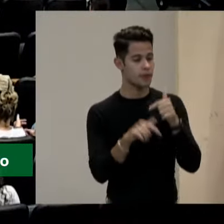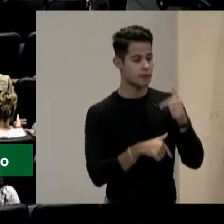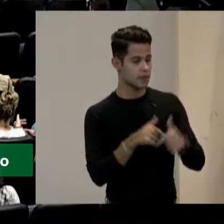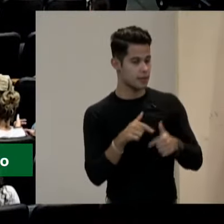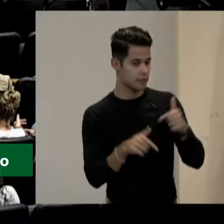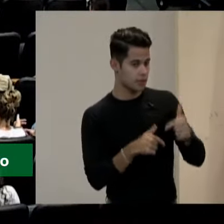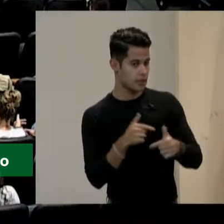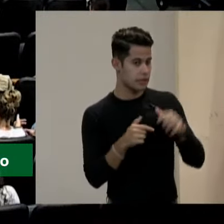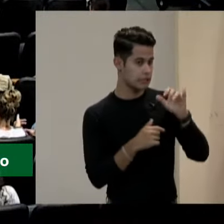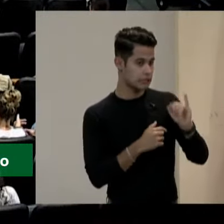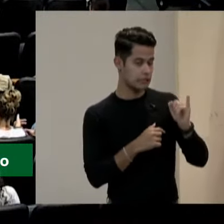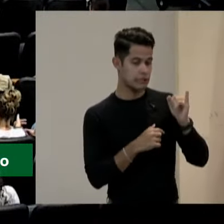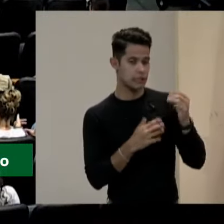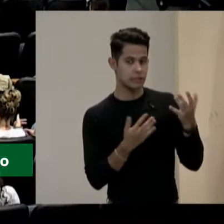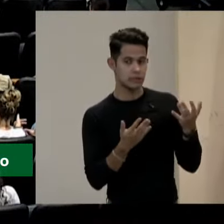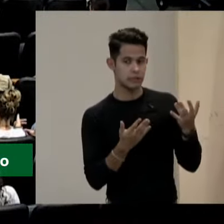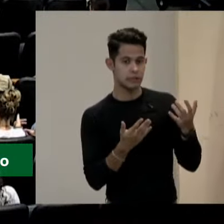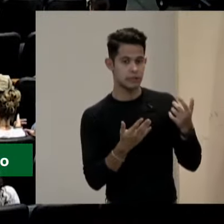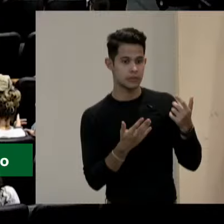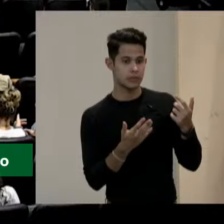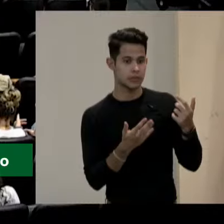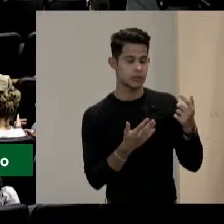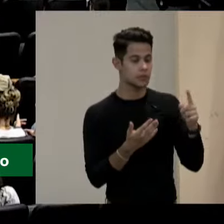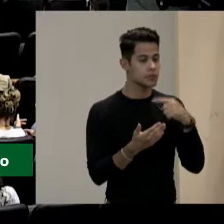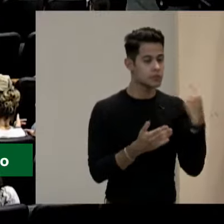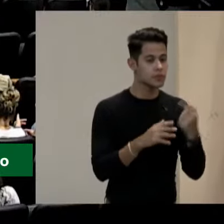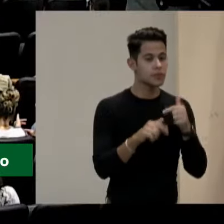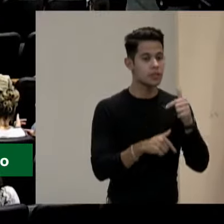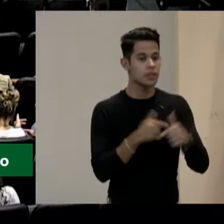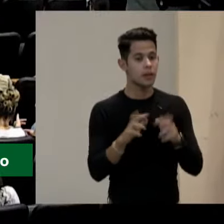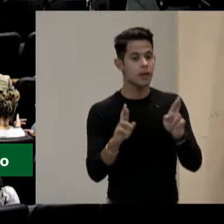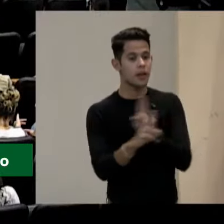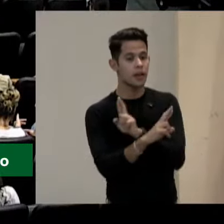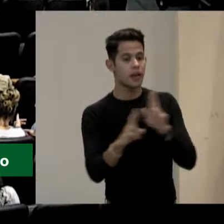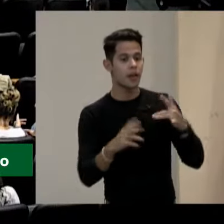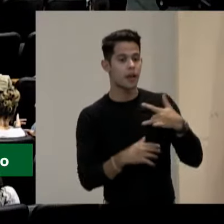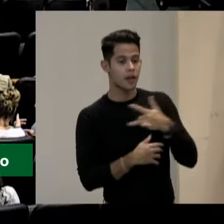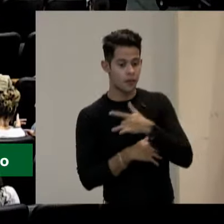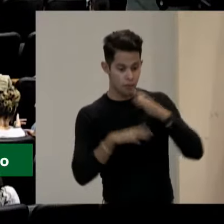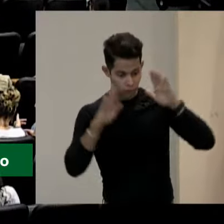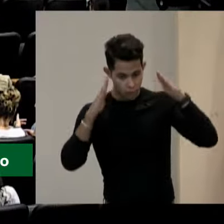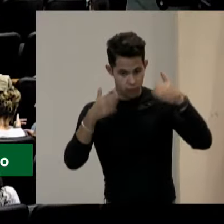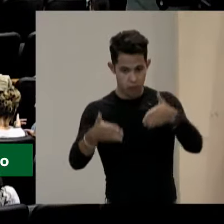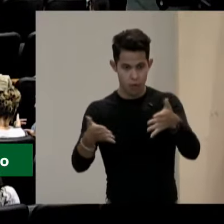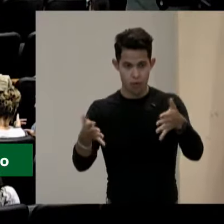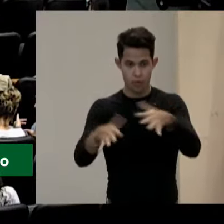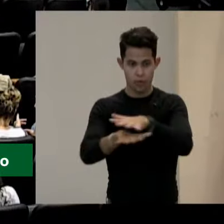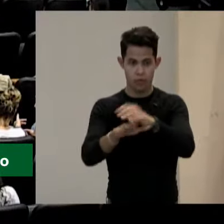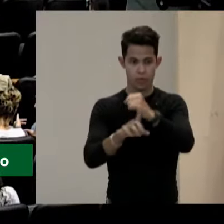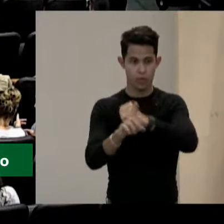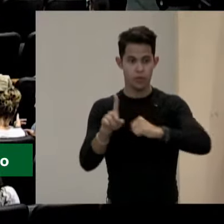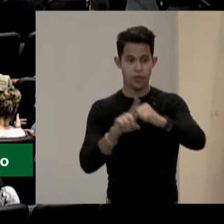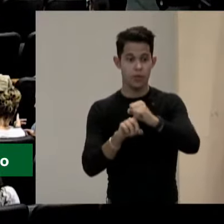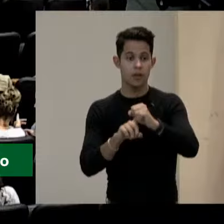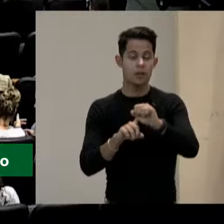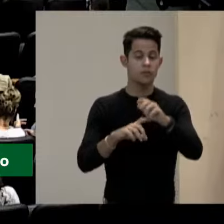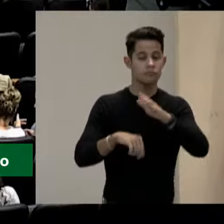quando nós trabalhamos, se nós formos trabalhar relacionado à saúde, com foco na inclusão social, nós vamos falar de